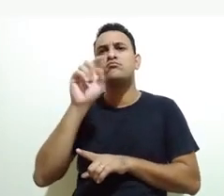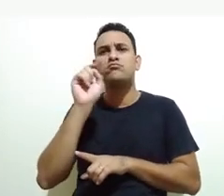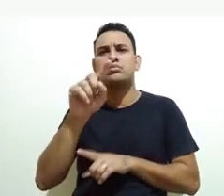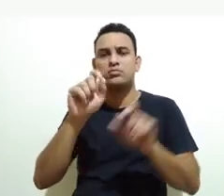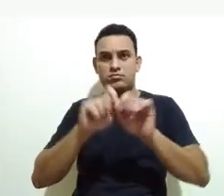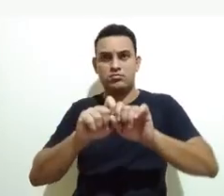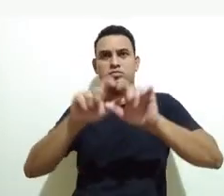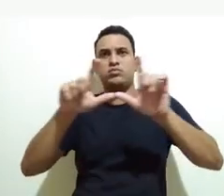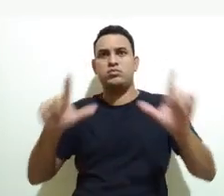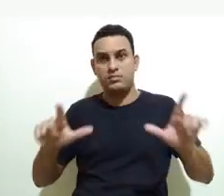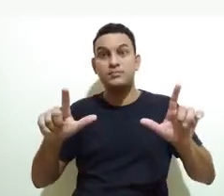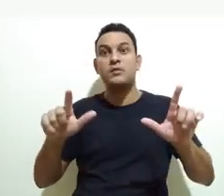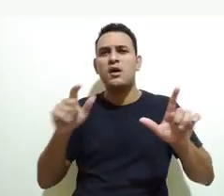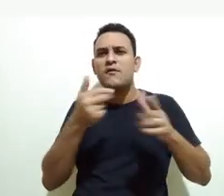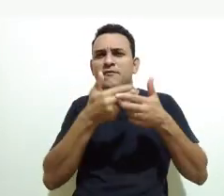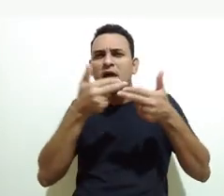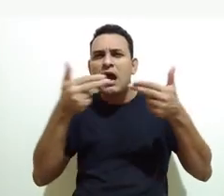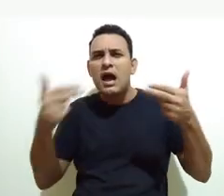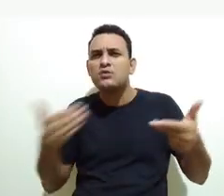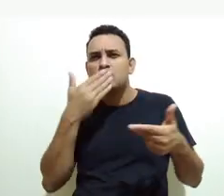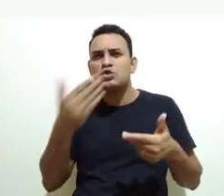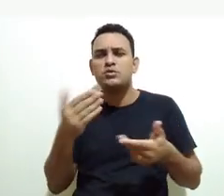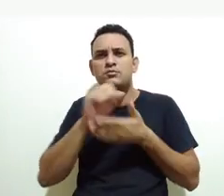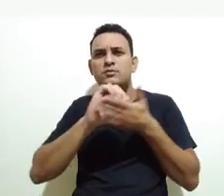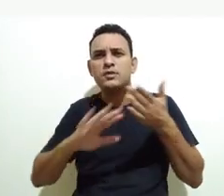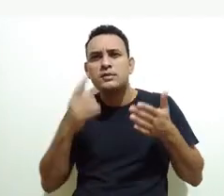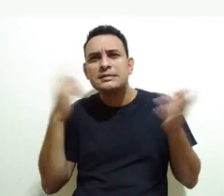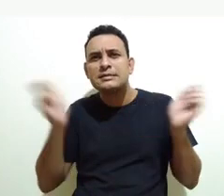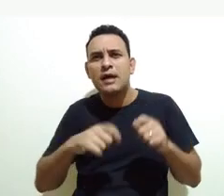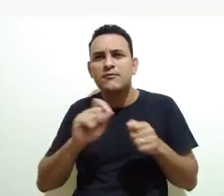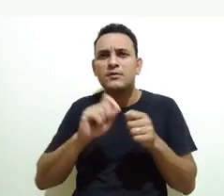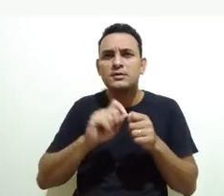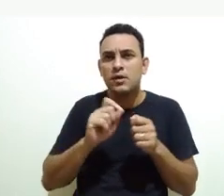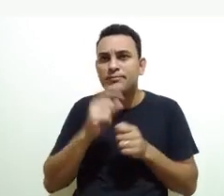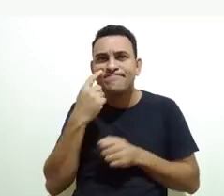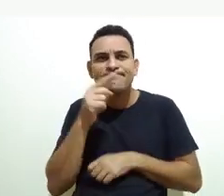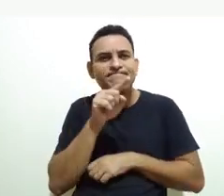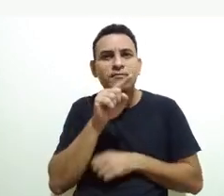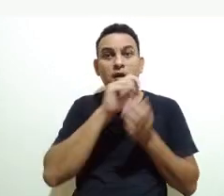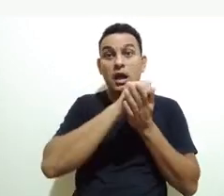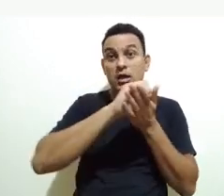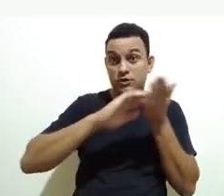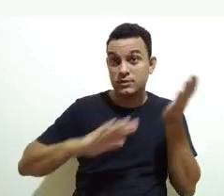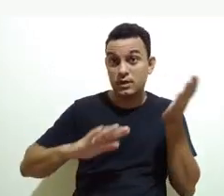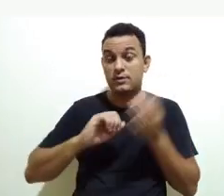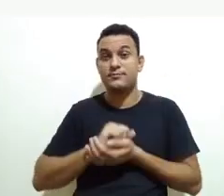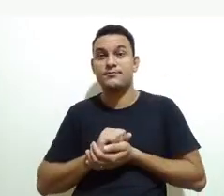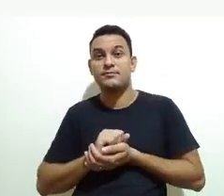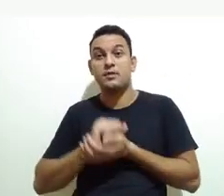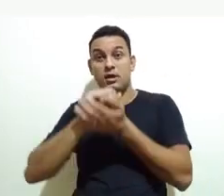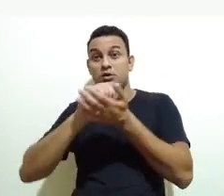Mais Criar. Em seguida, surgirá uma aba contendo vários tipos de possibilidades de criação